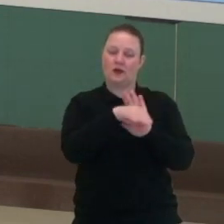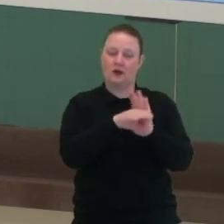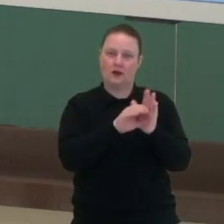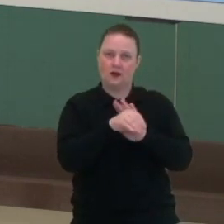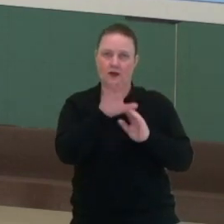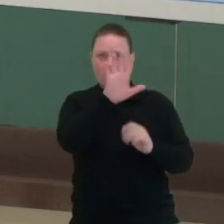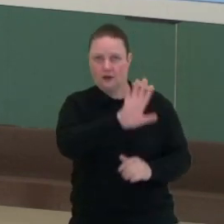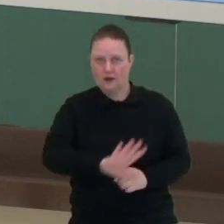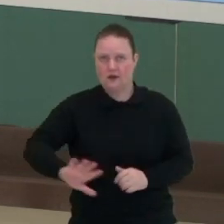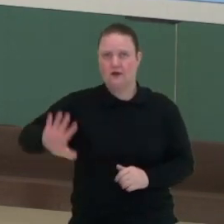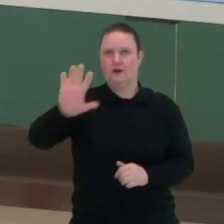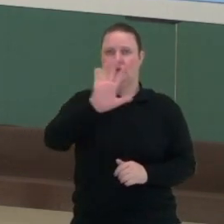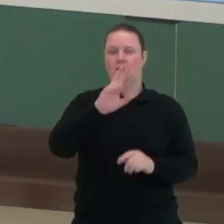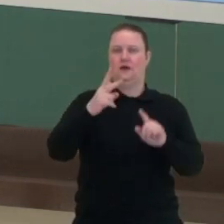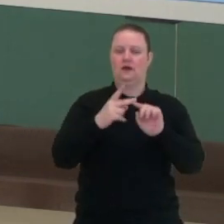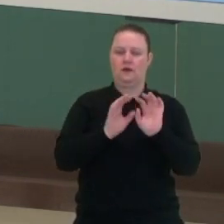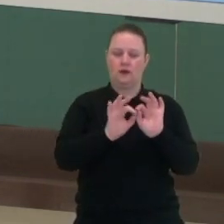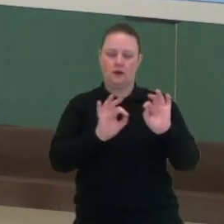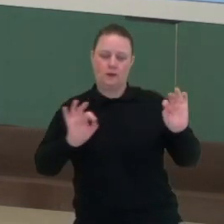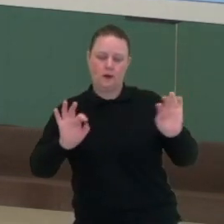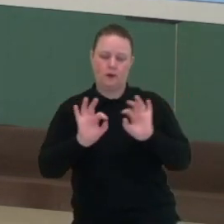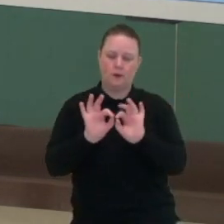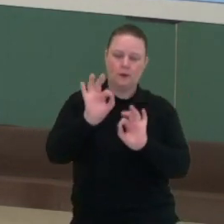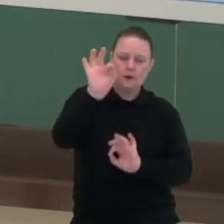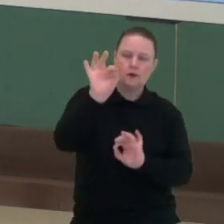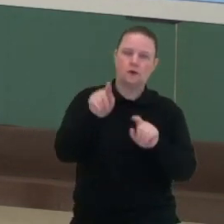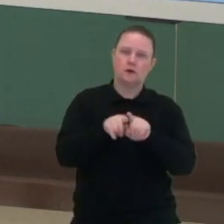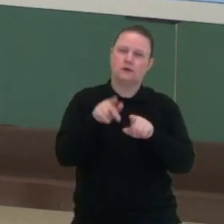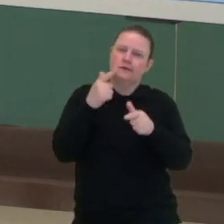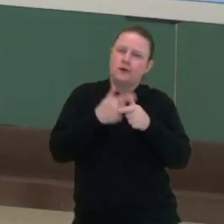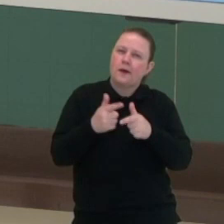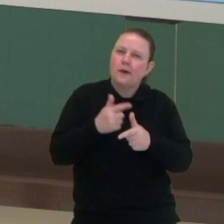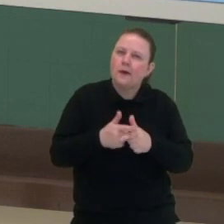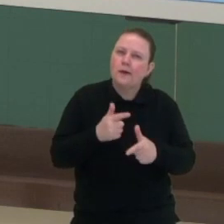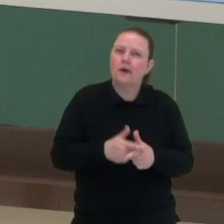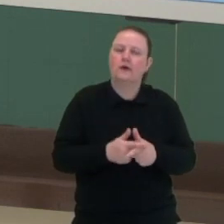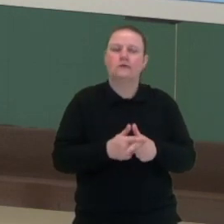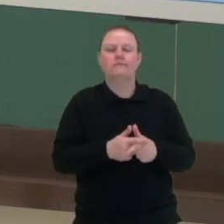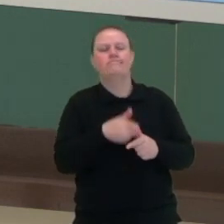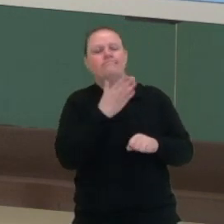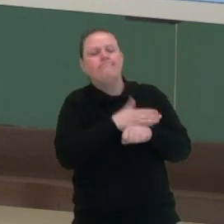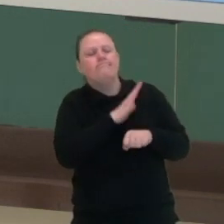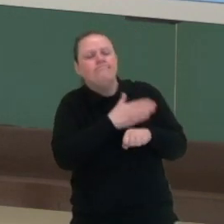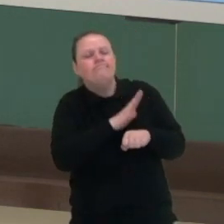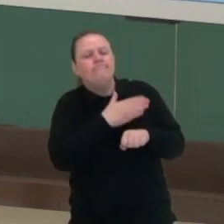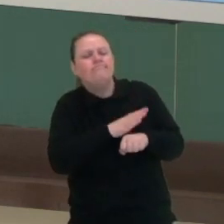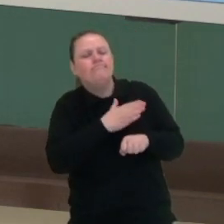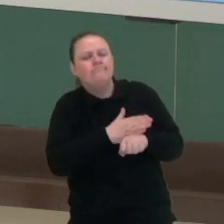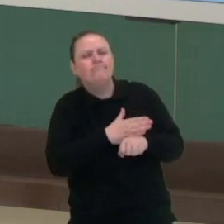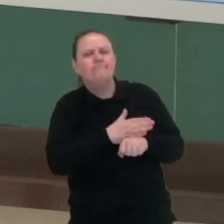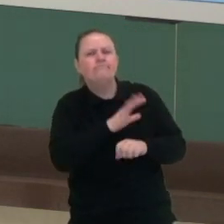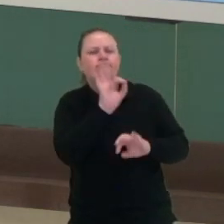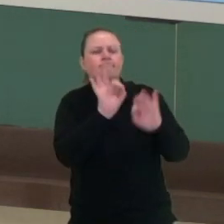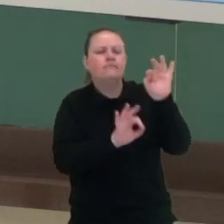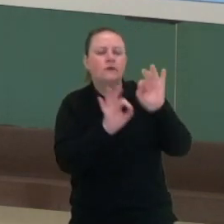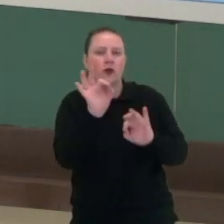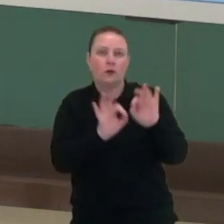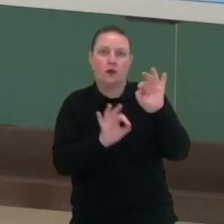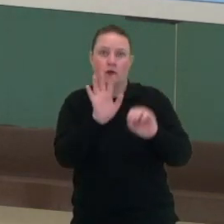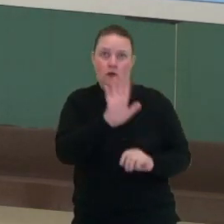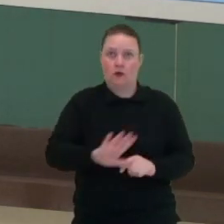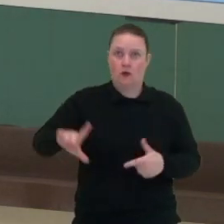área como medida de superfície, resolvemos problemas envolvendo o cálculo da medida de área de